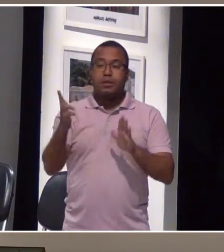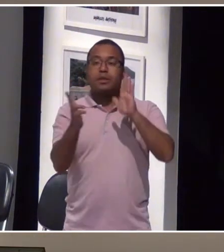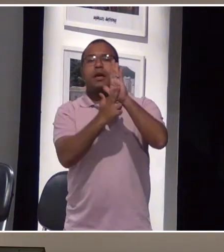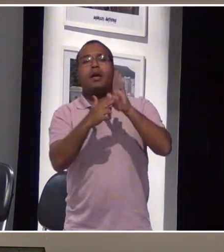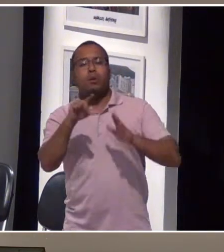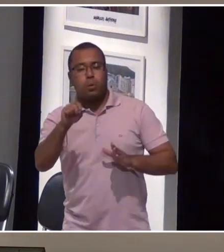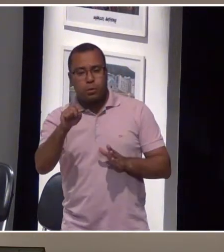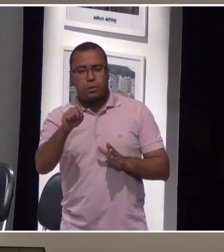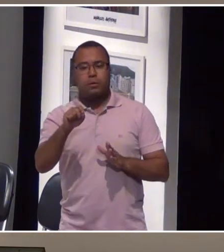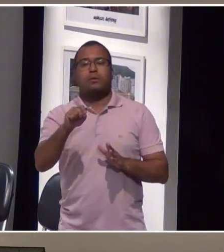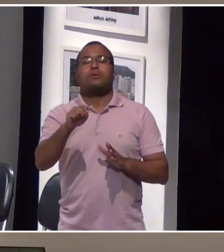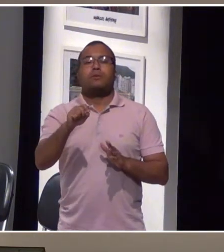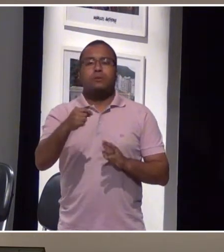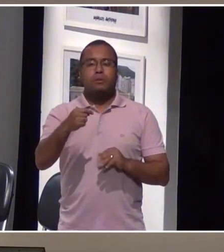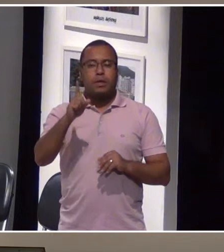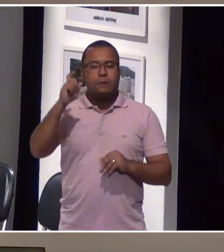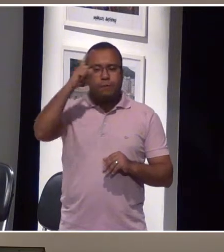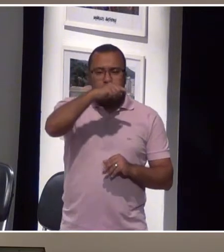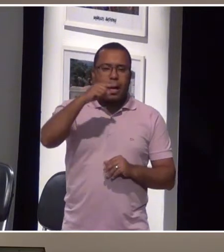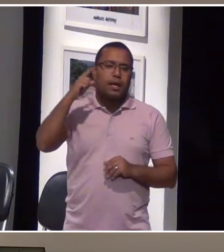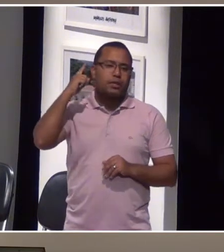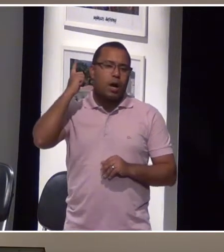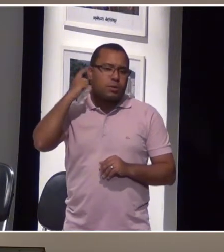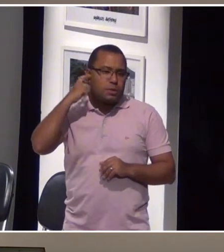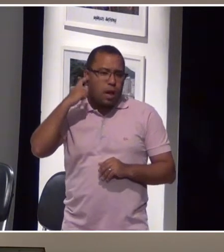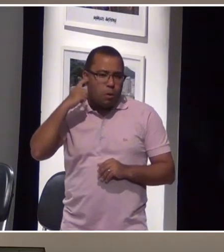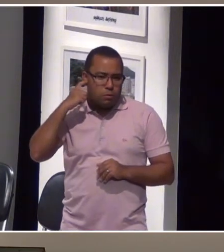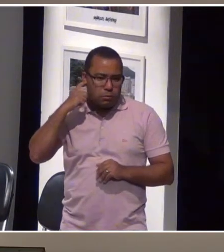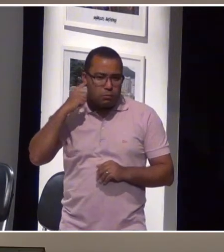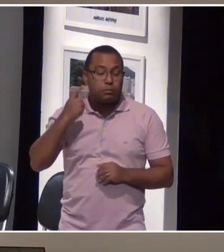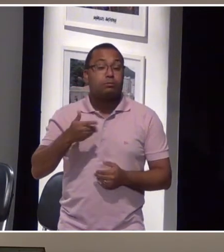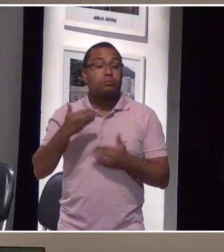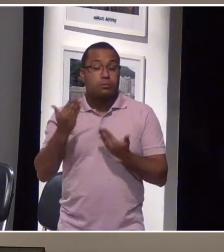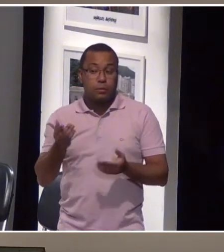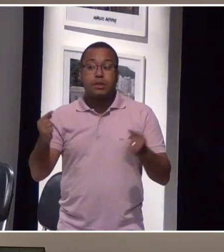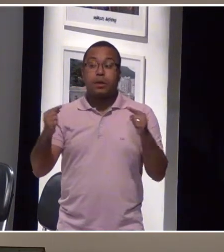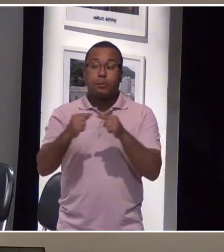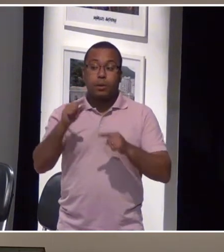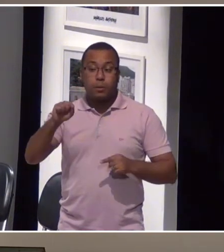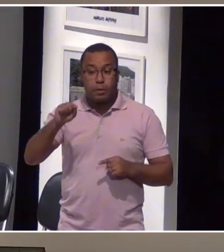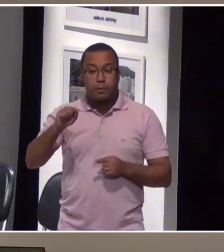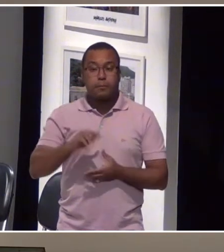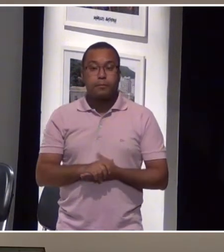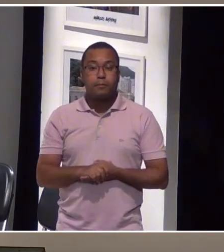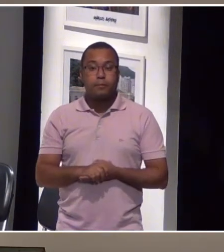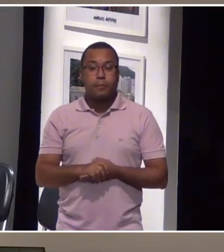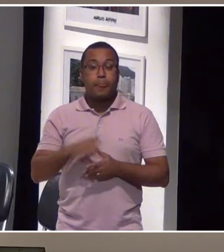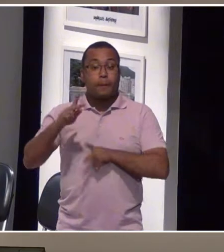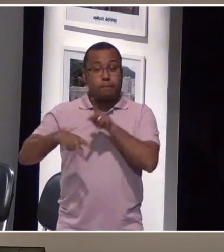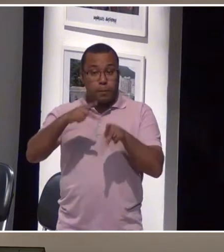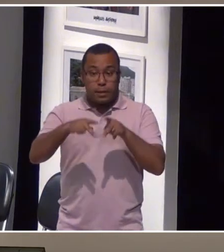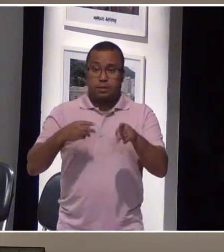se autodeclaram com dificuldades de audição, por exemplo. E aí tem a ver com a própria questão